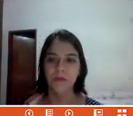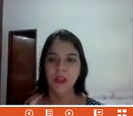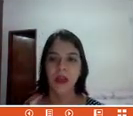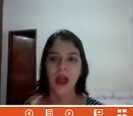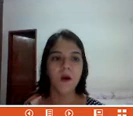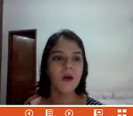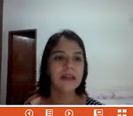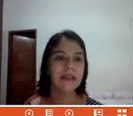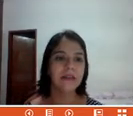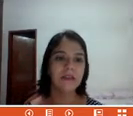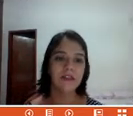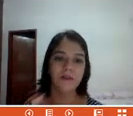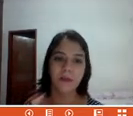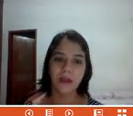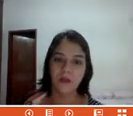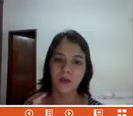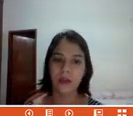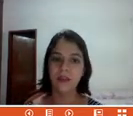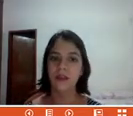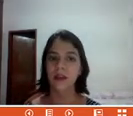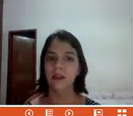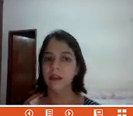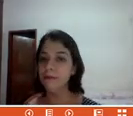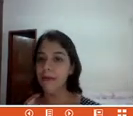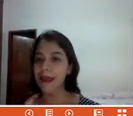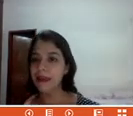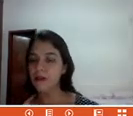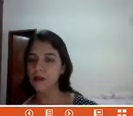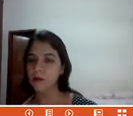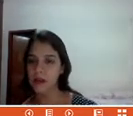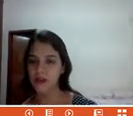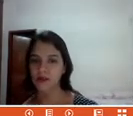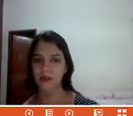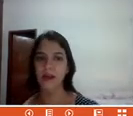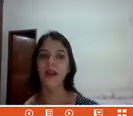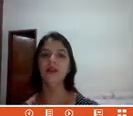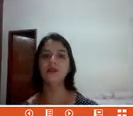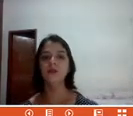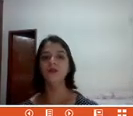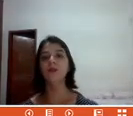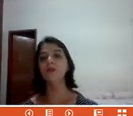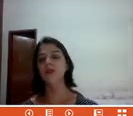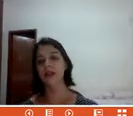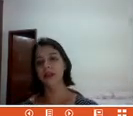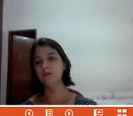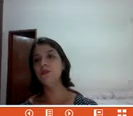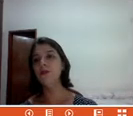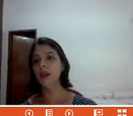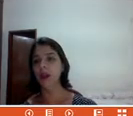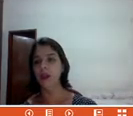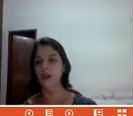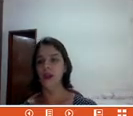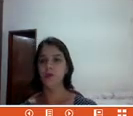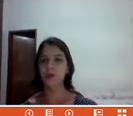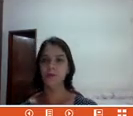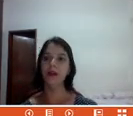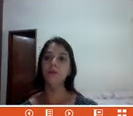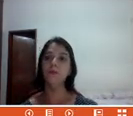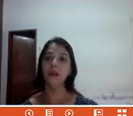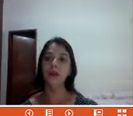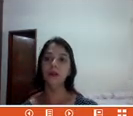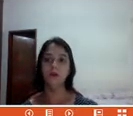Libras. A organização das informações também é totalmente diferente do português. Por quê?